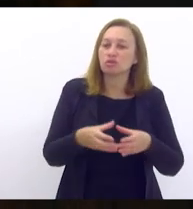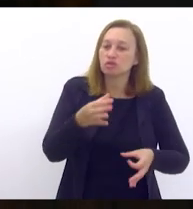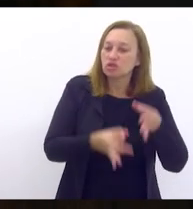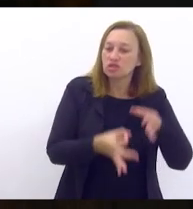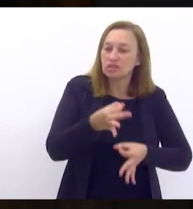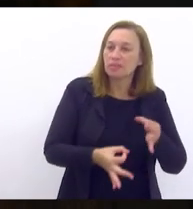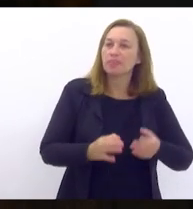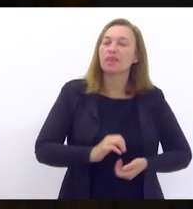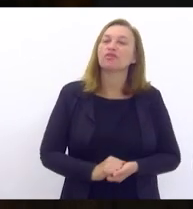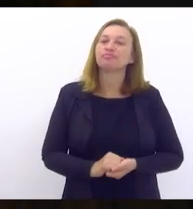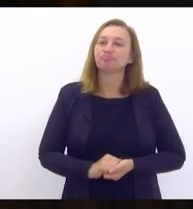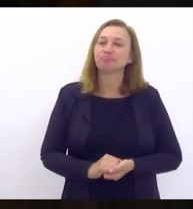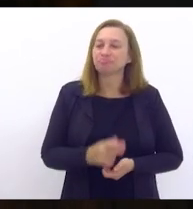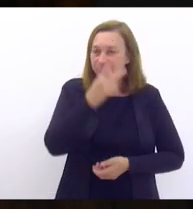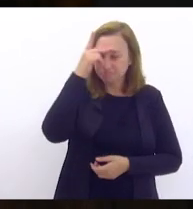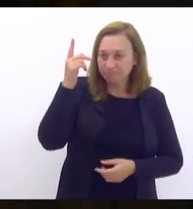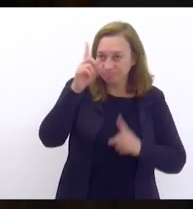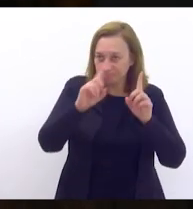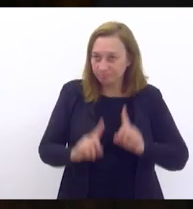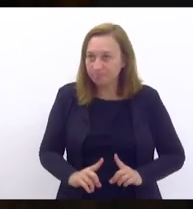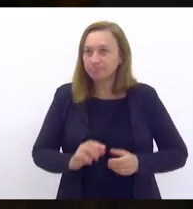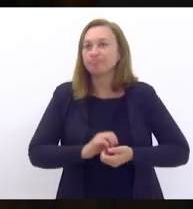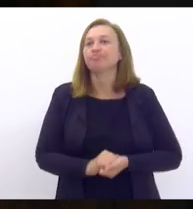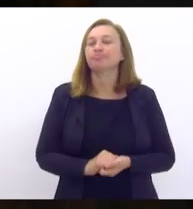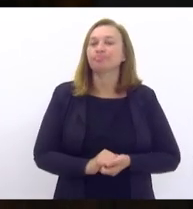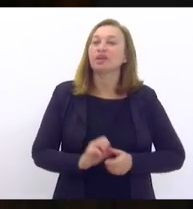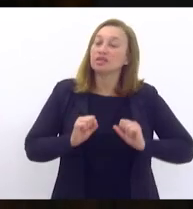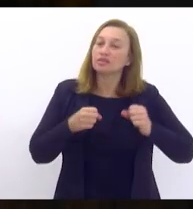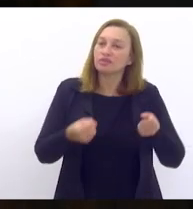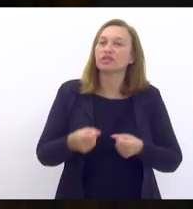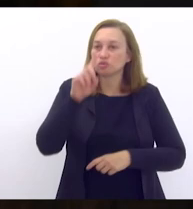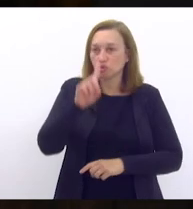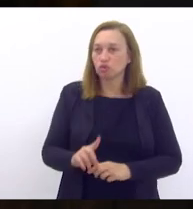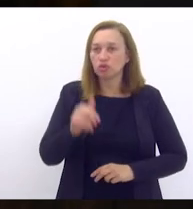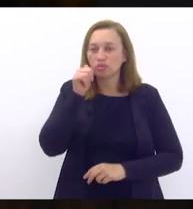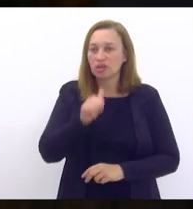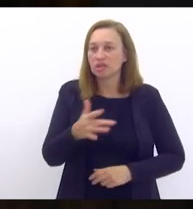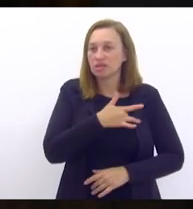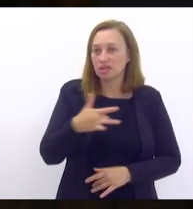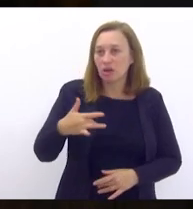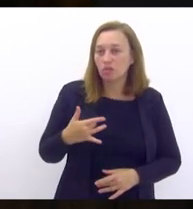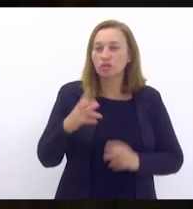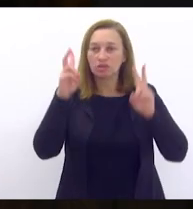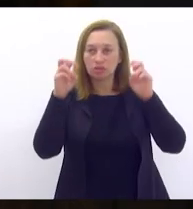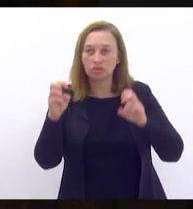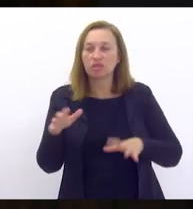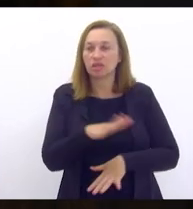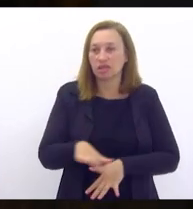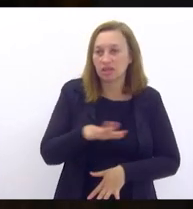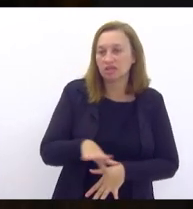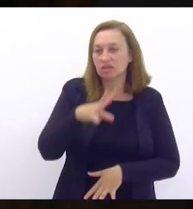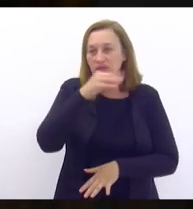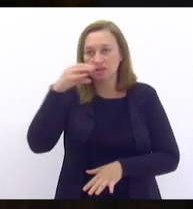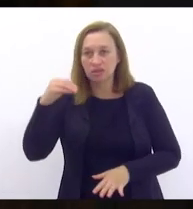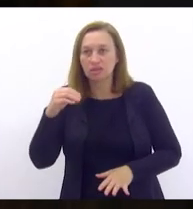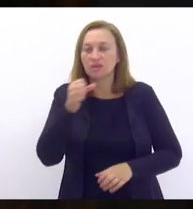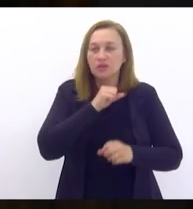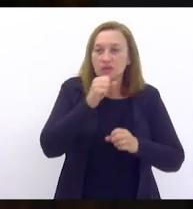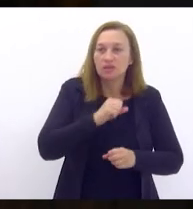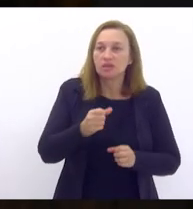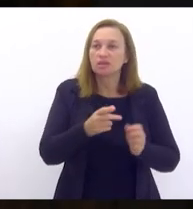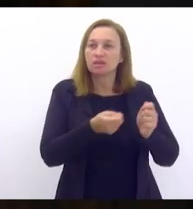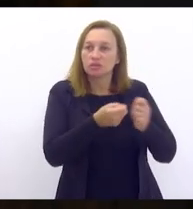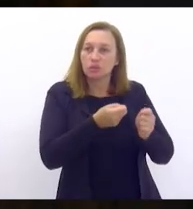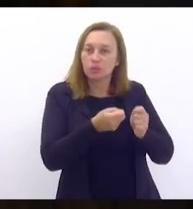Constituição e Justiça, da Pessoa com Deficiência, de Defesa dos Direitos da Mulher, de Saúde, Assuntos da Criança e do Adolescente e do Idoso, Orçamentos, Finanças,